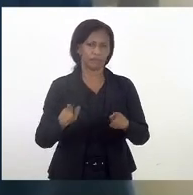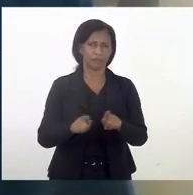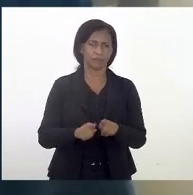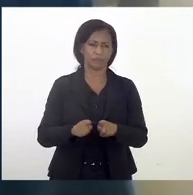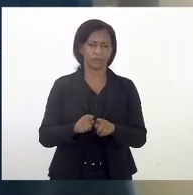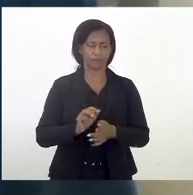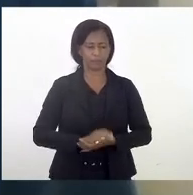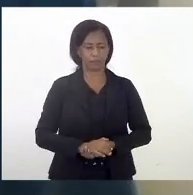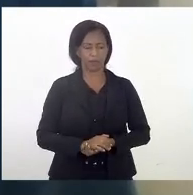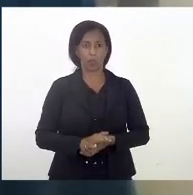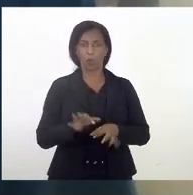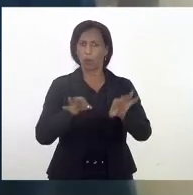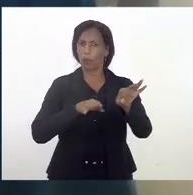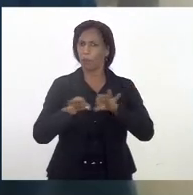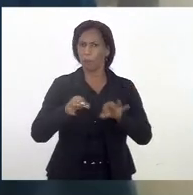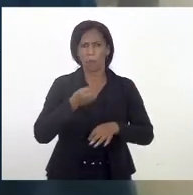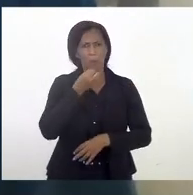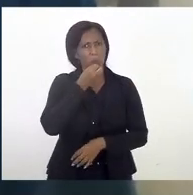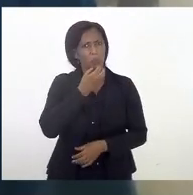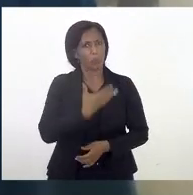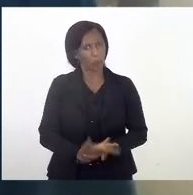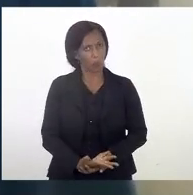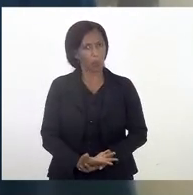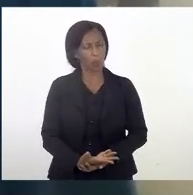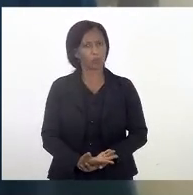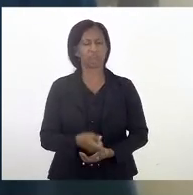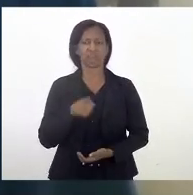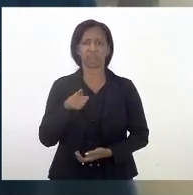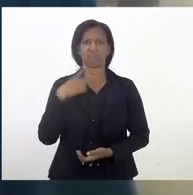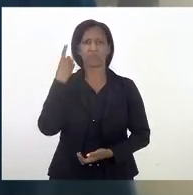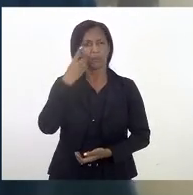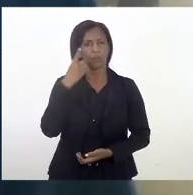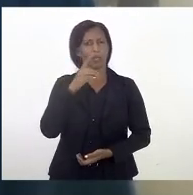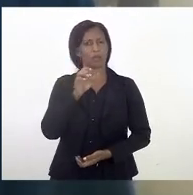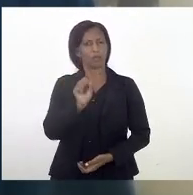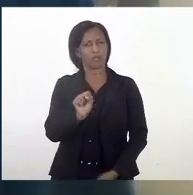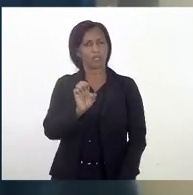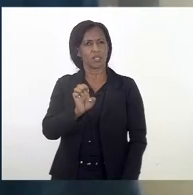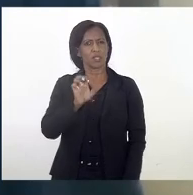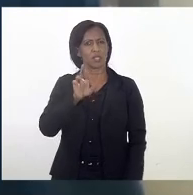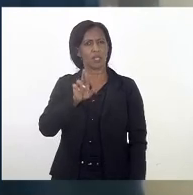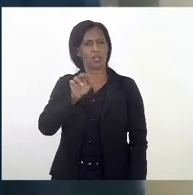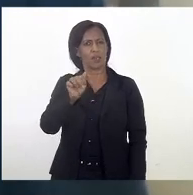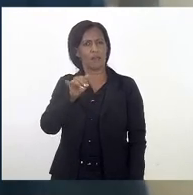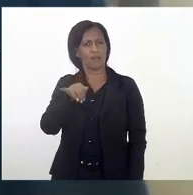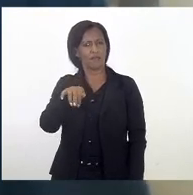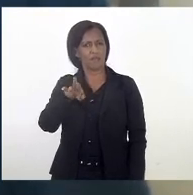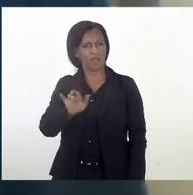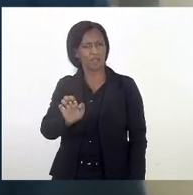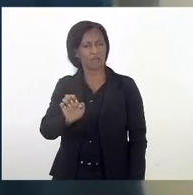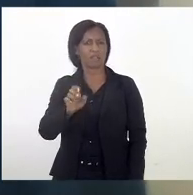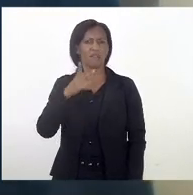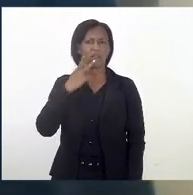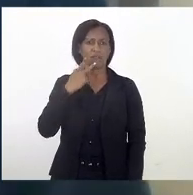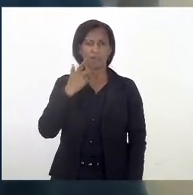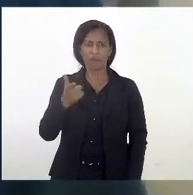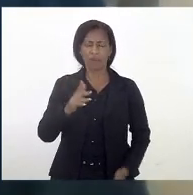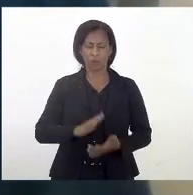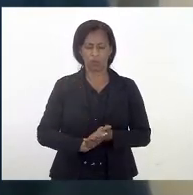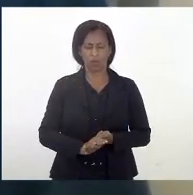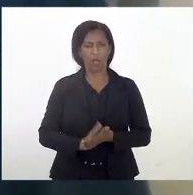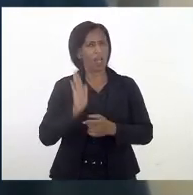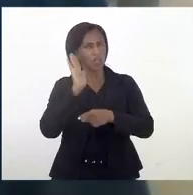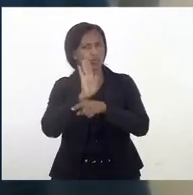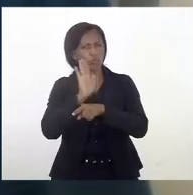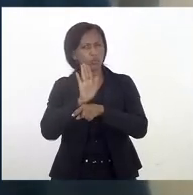o projeto é muito bom Deputado Fábio Serafim mencionou aqui agora né é ajuda a